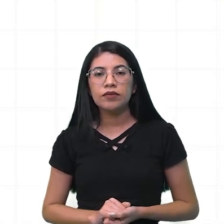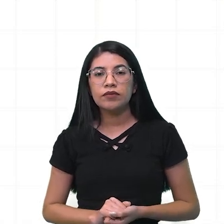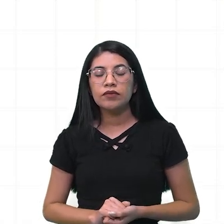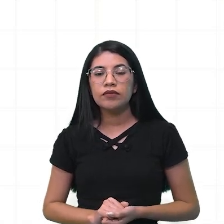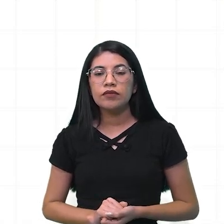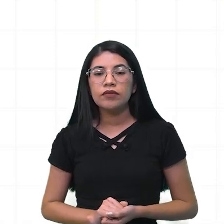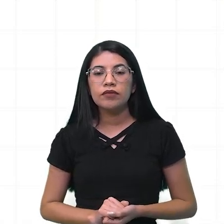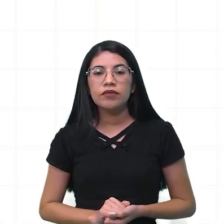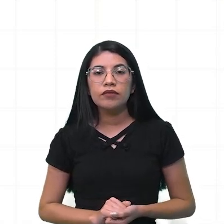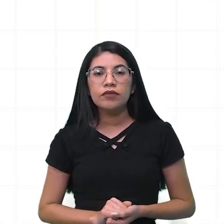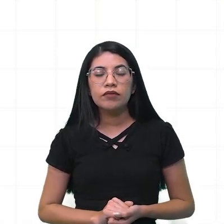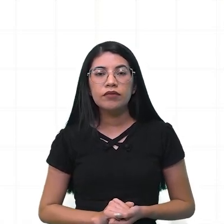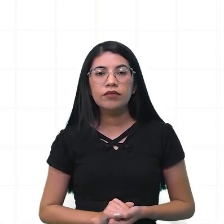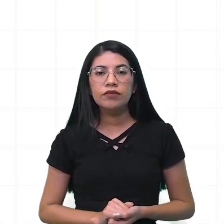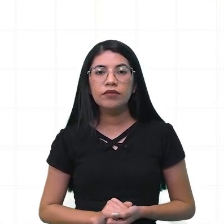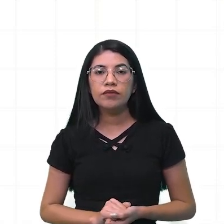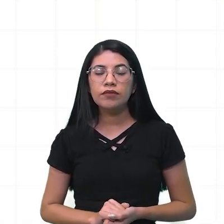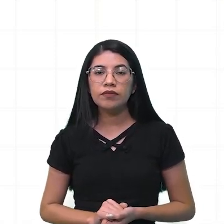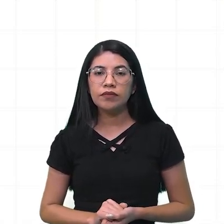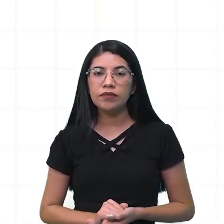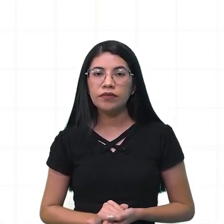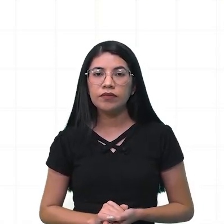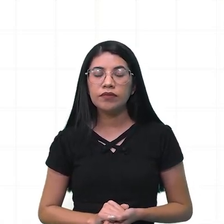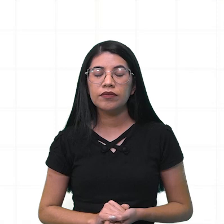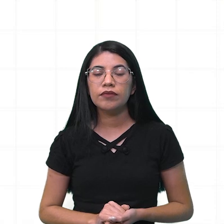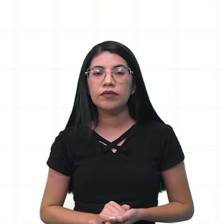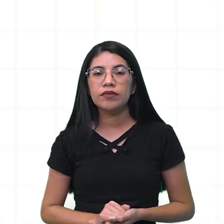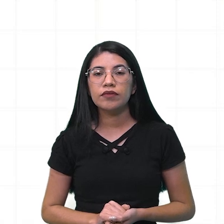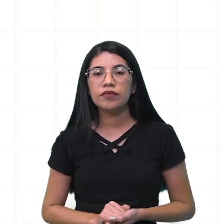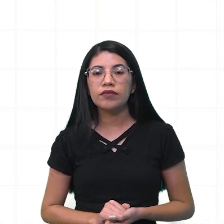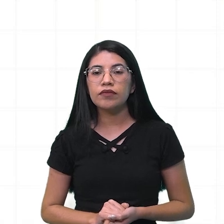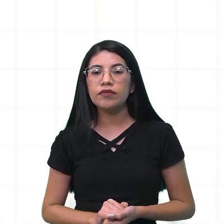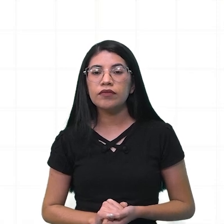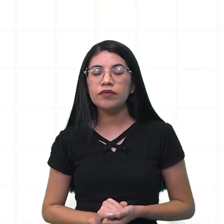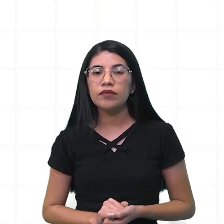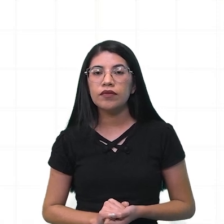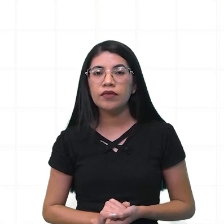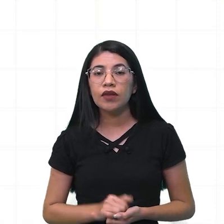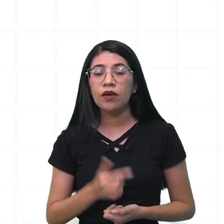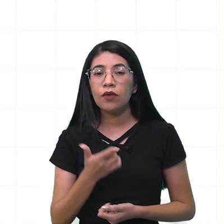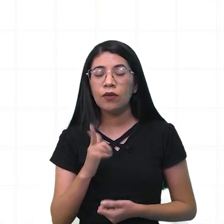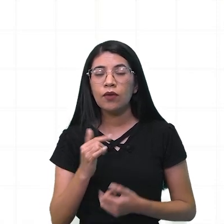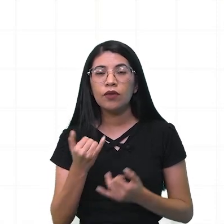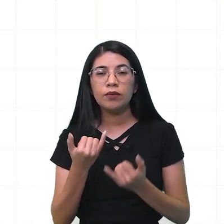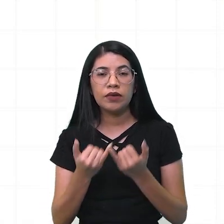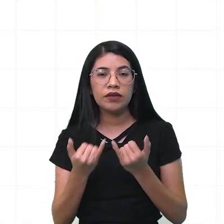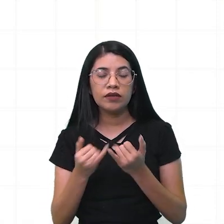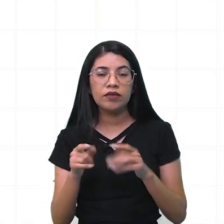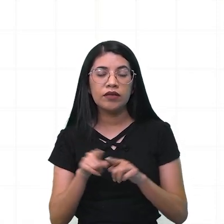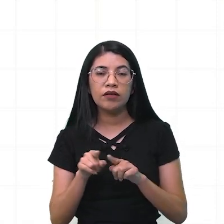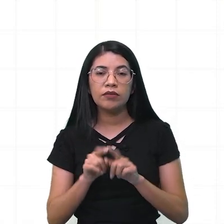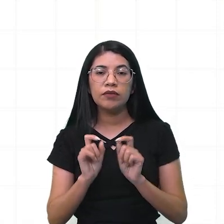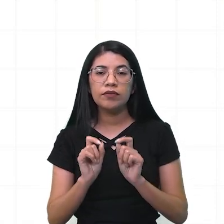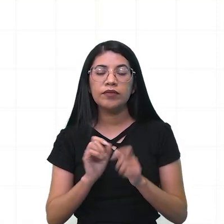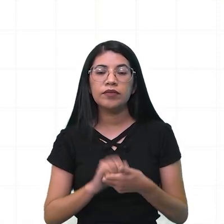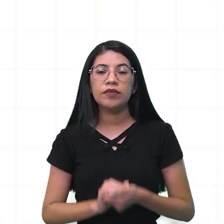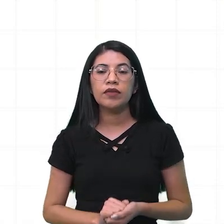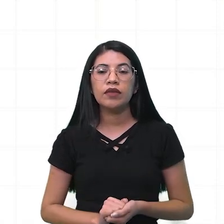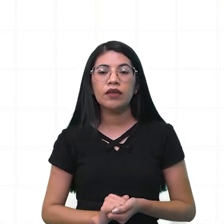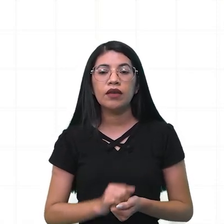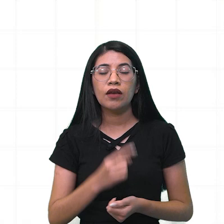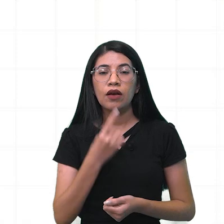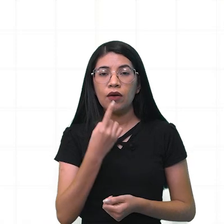2 mais 2, 4, mais 2, 6. Quais são os outros termos semelhantes que nós temos agora? Eu tenho o 1,